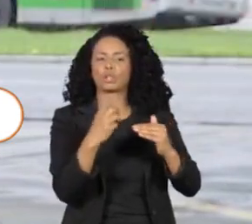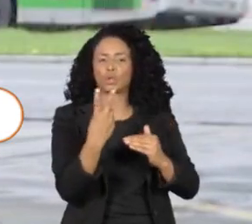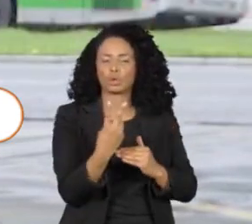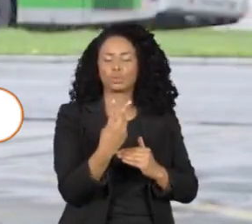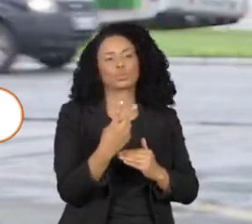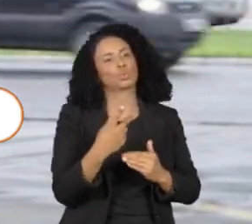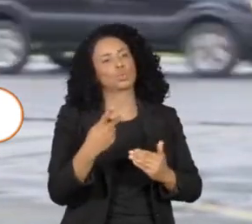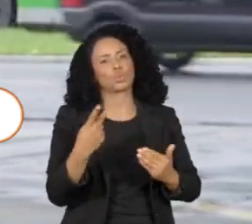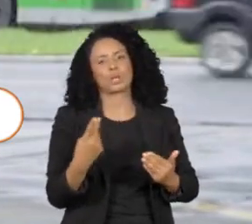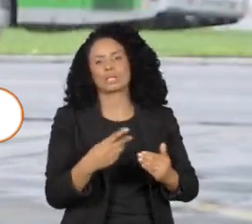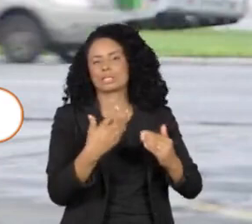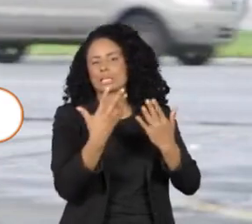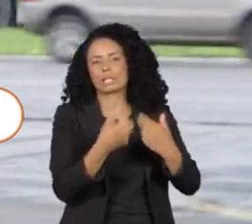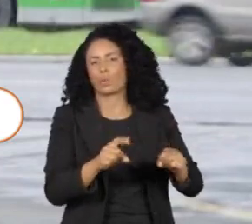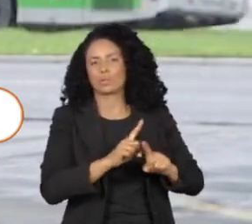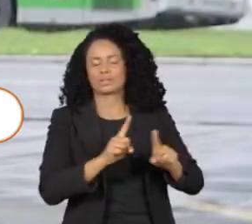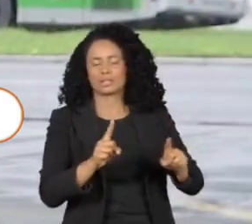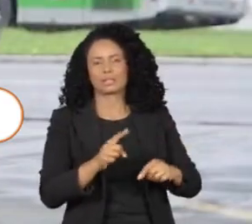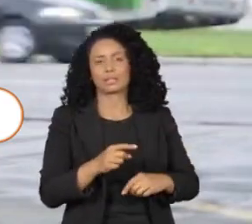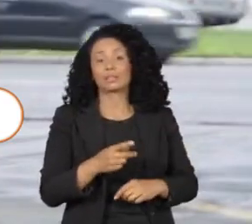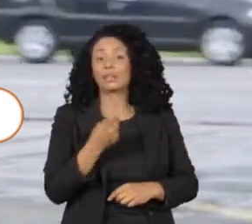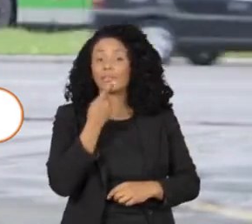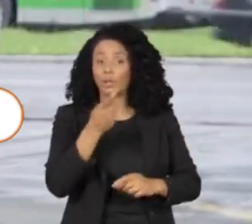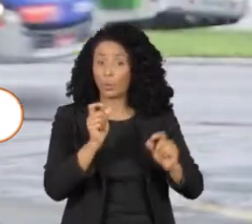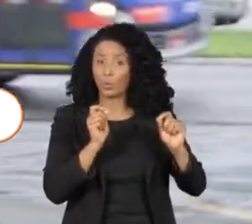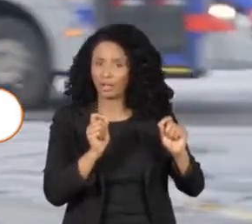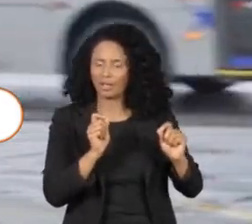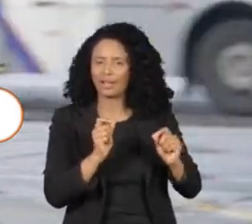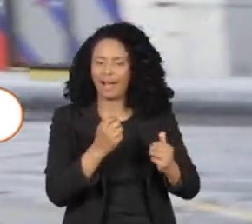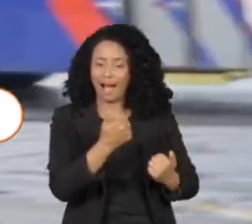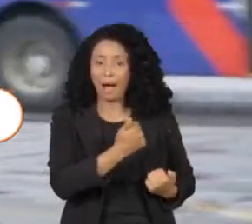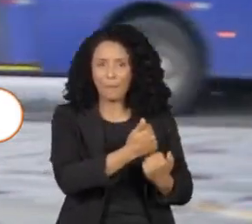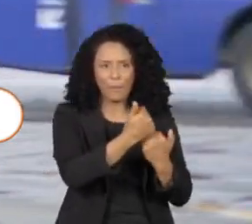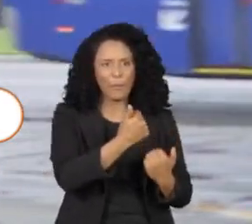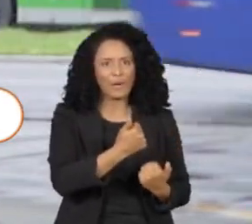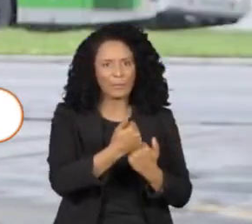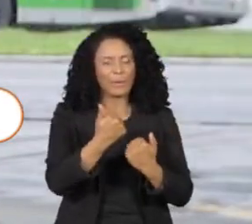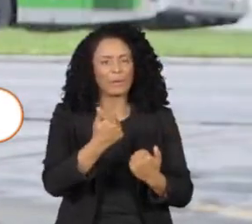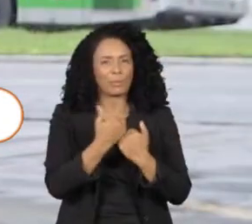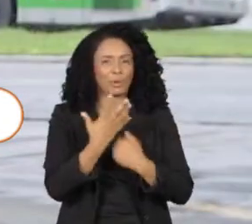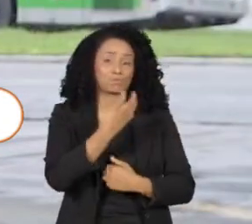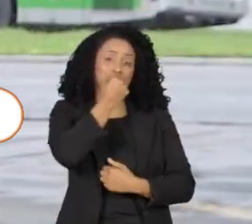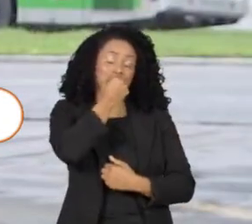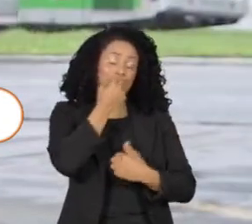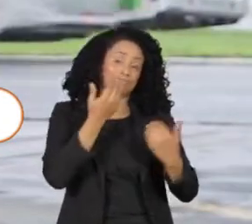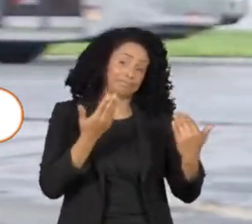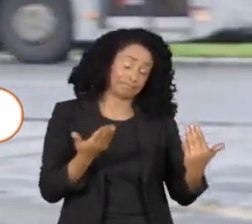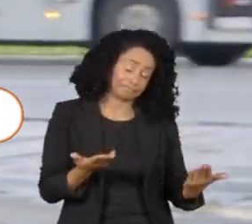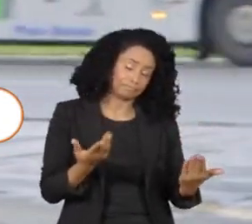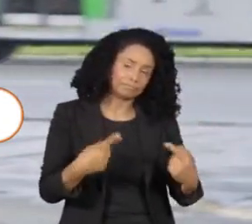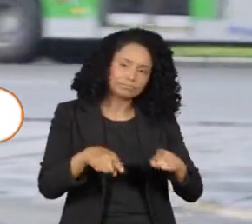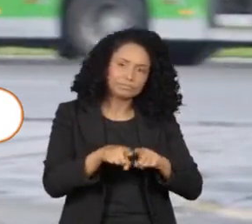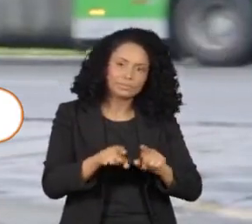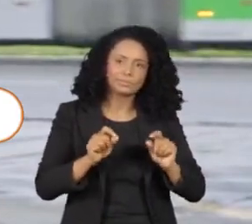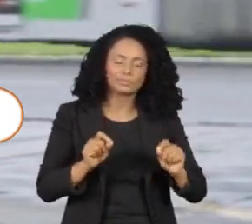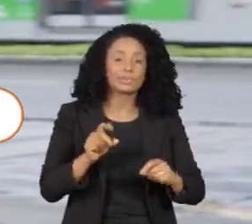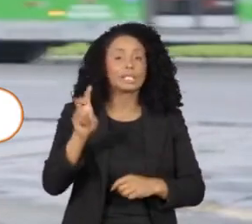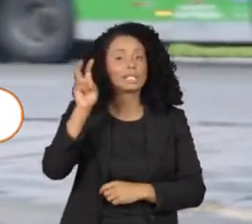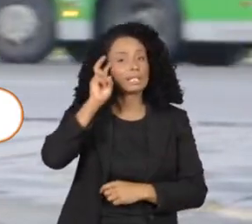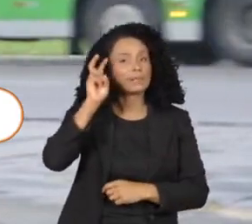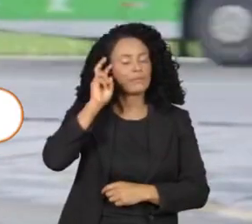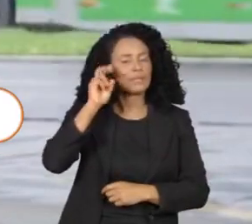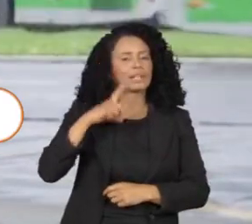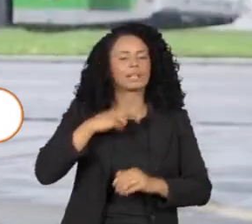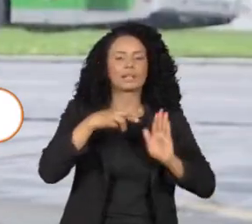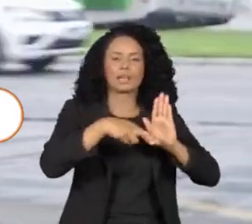de excepcionalíssimas e que serviriam para a segurança das eleições. Também nessa quinta-feira, uma resolução